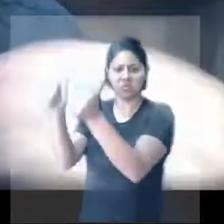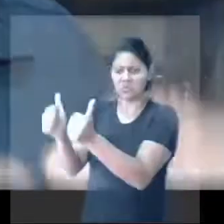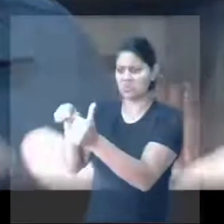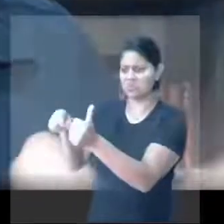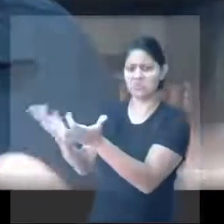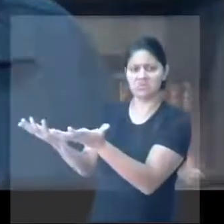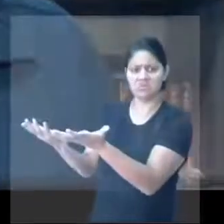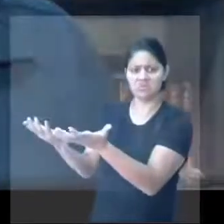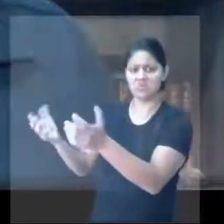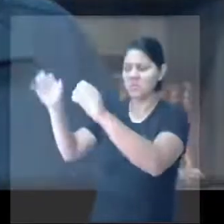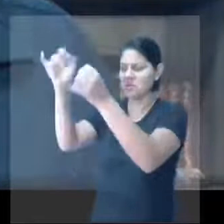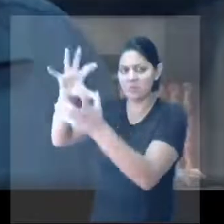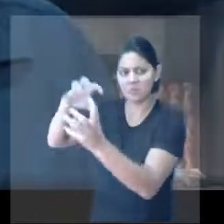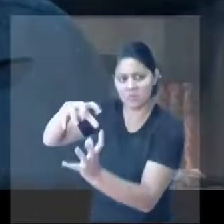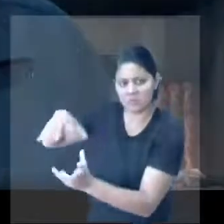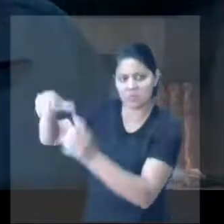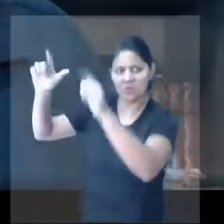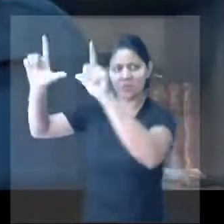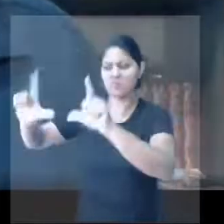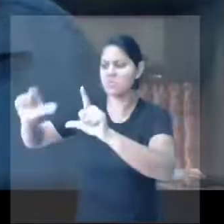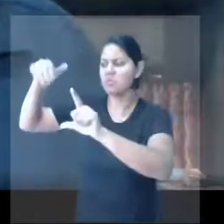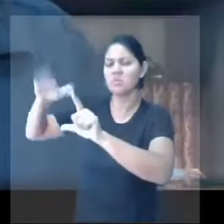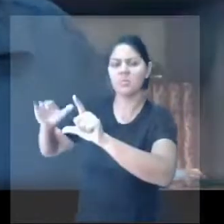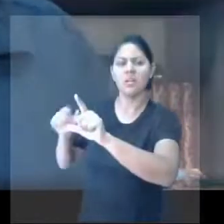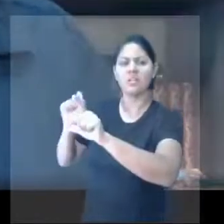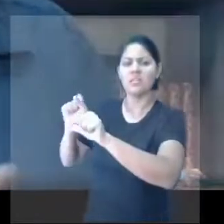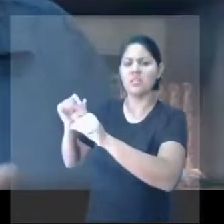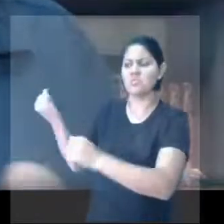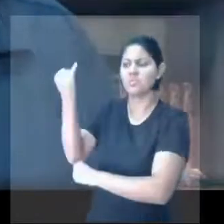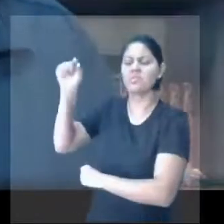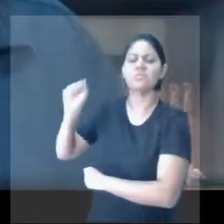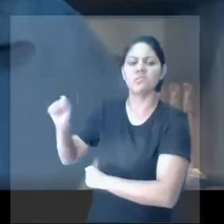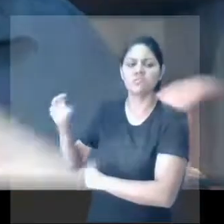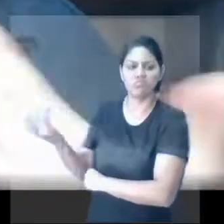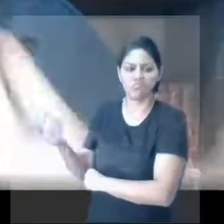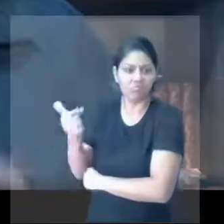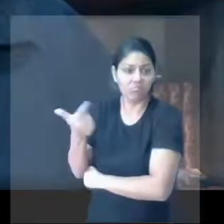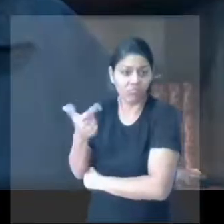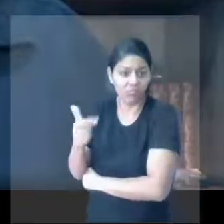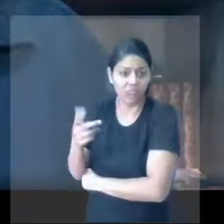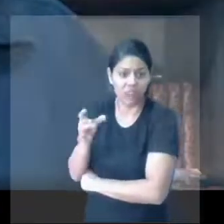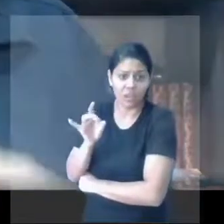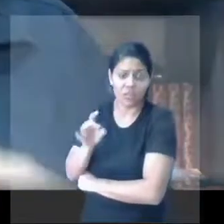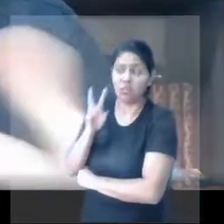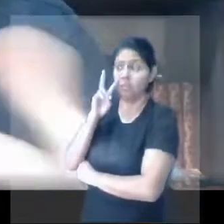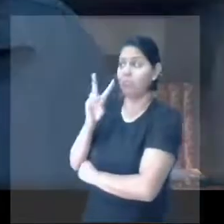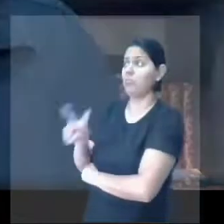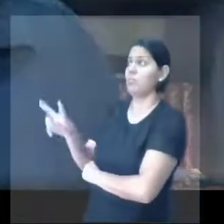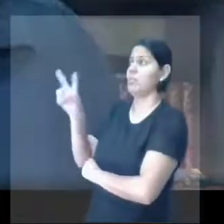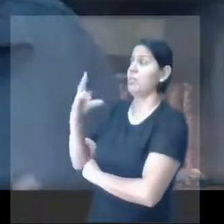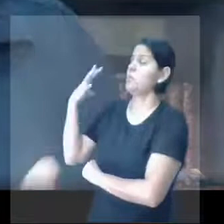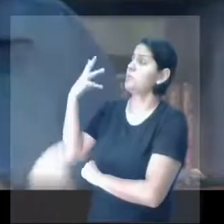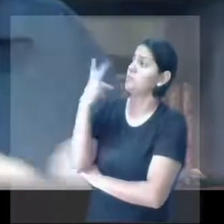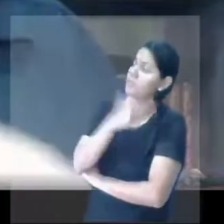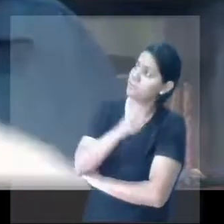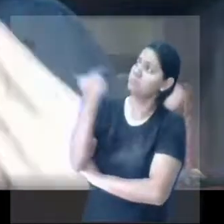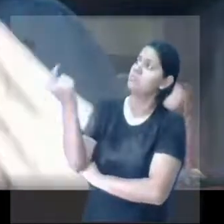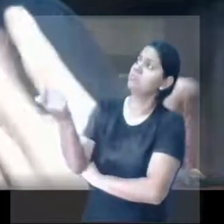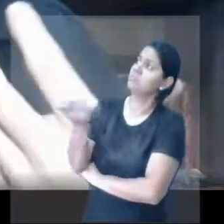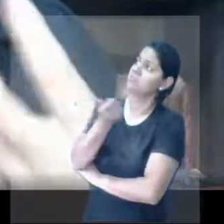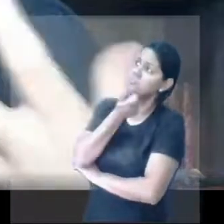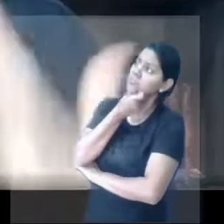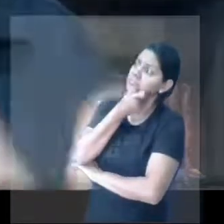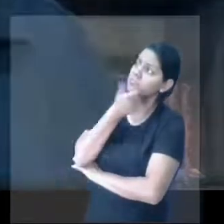nada, tecnicamente, né? Em termos de utilidade. Serve apenas para você se inspirar, você achar aquilo bonito, você